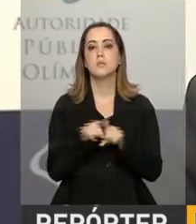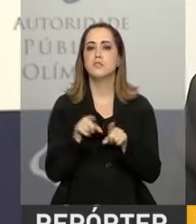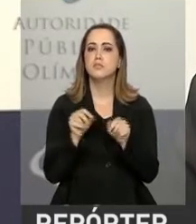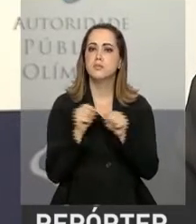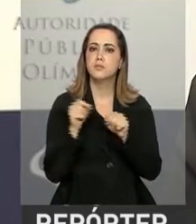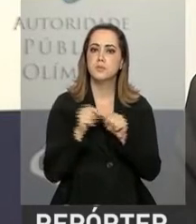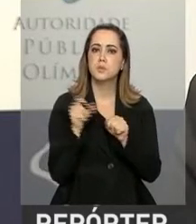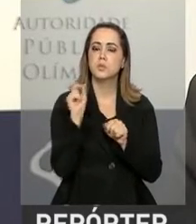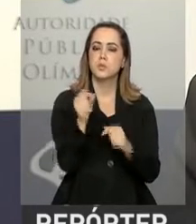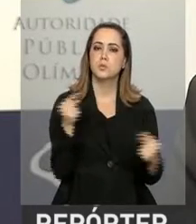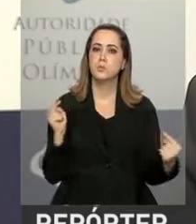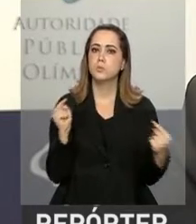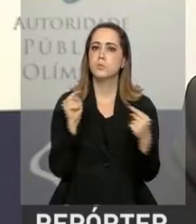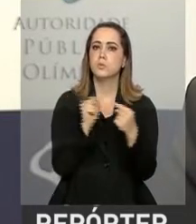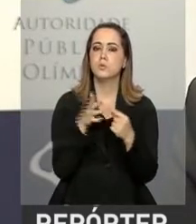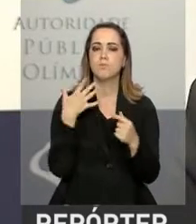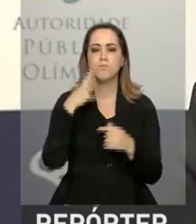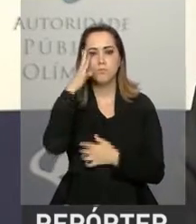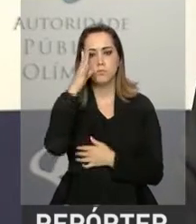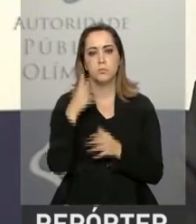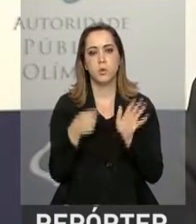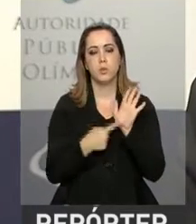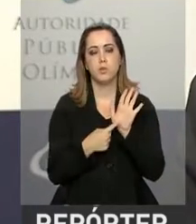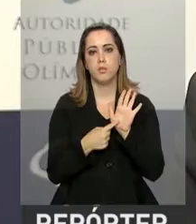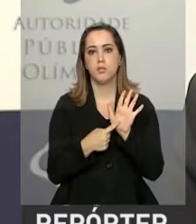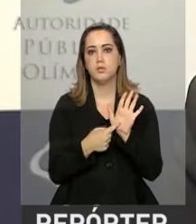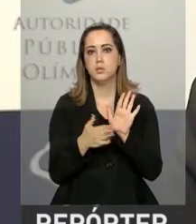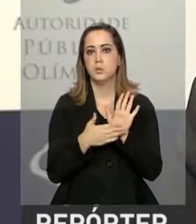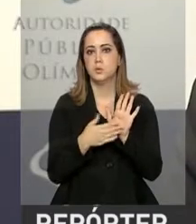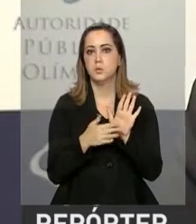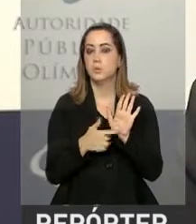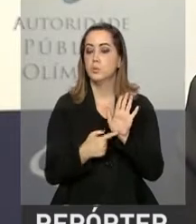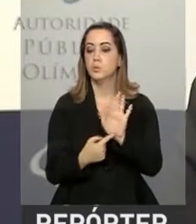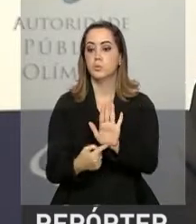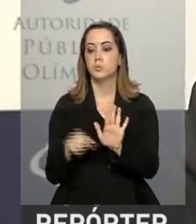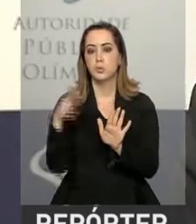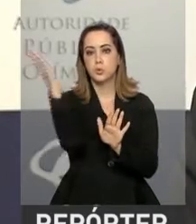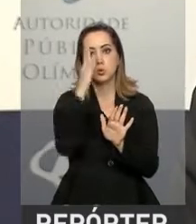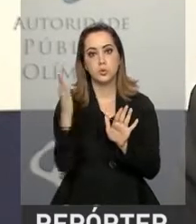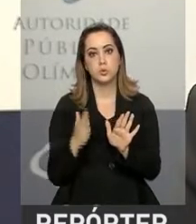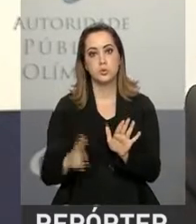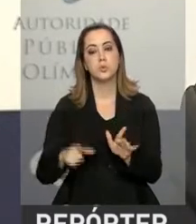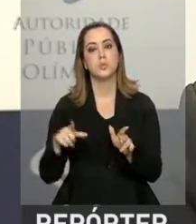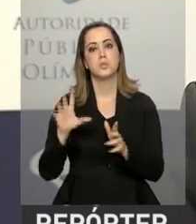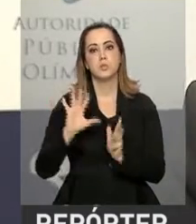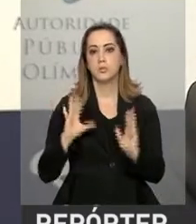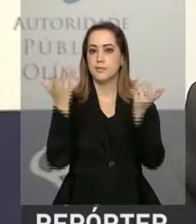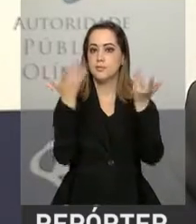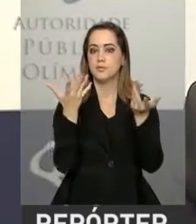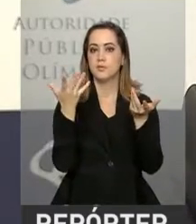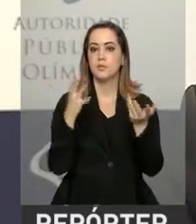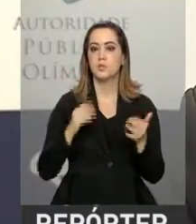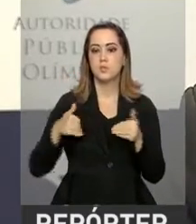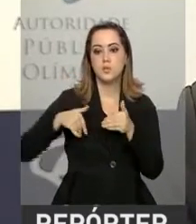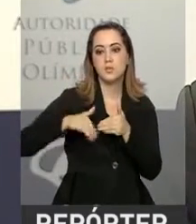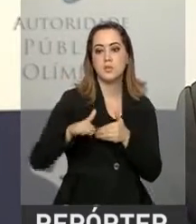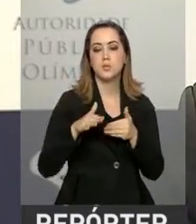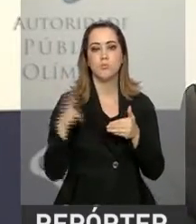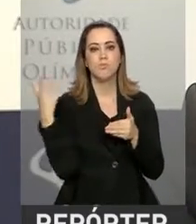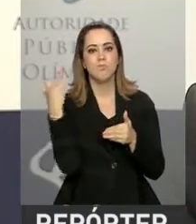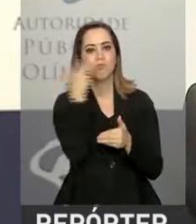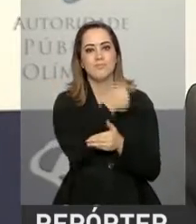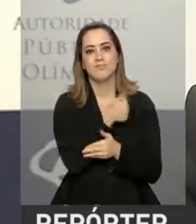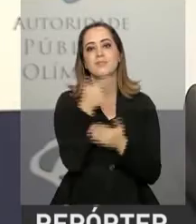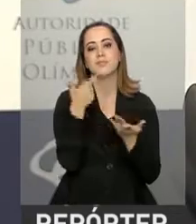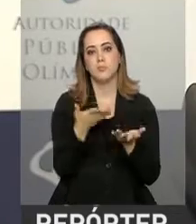foi um pouco da imagem que o Brasil procurou transmitir na cerimônia de abertura, uma cerimônia de abertura belíssima, e